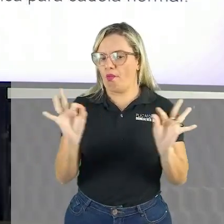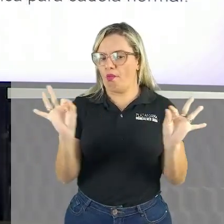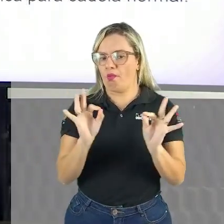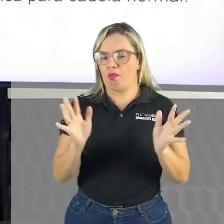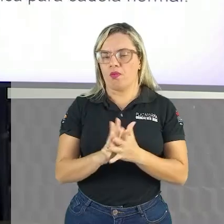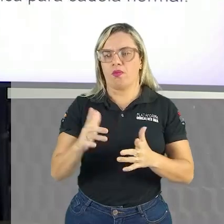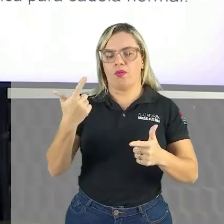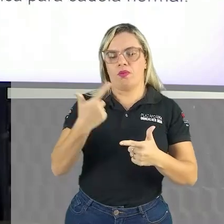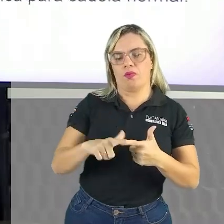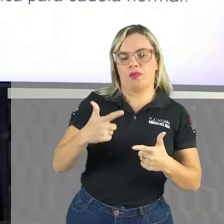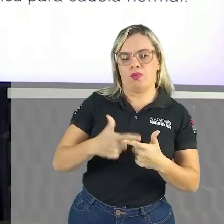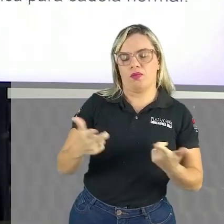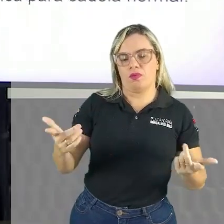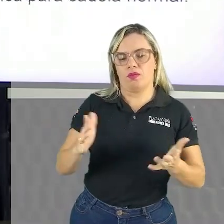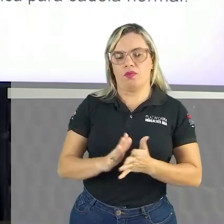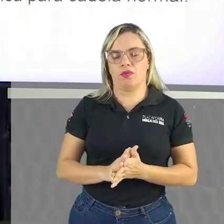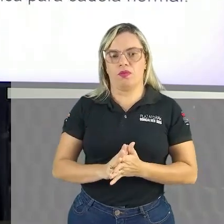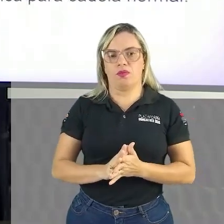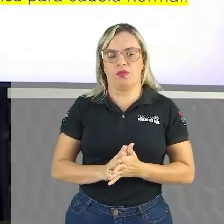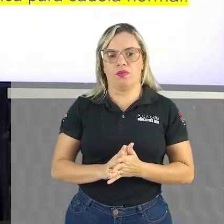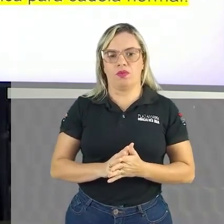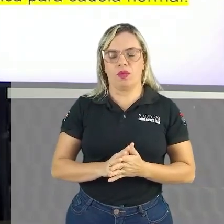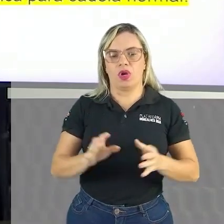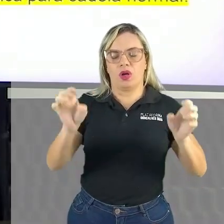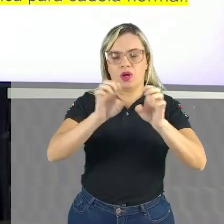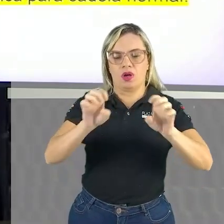Aqui o problema está sendo a ramificação.